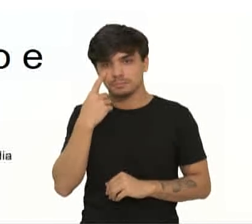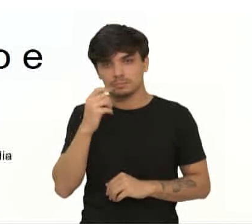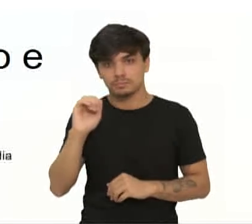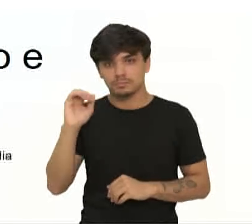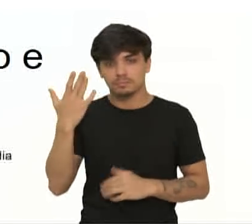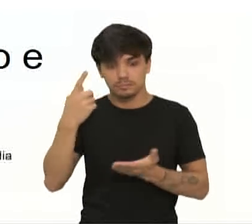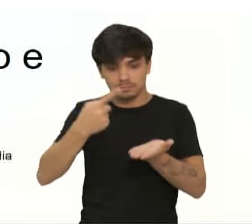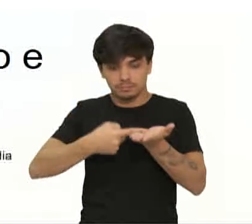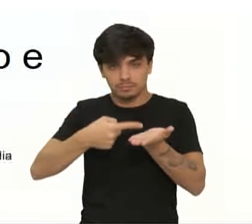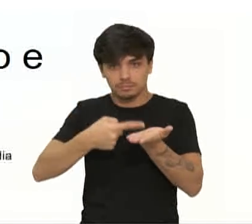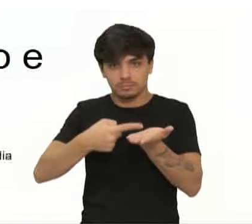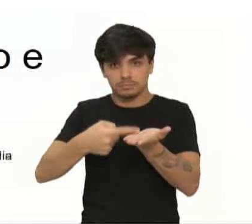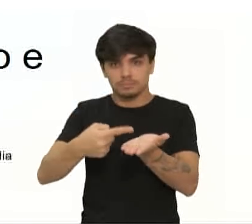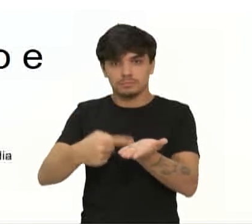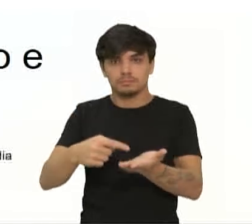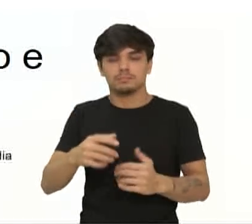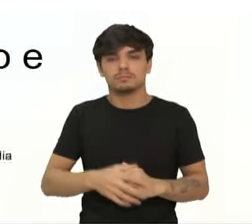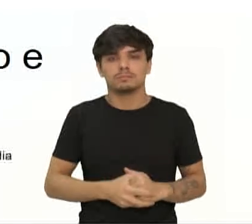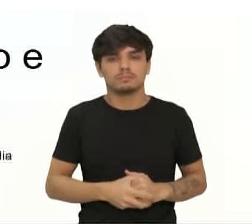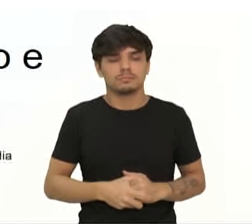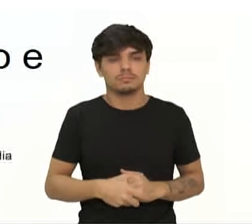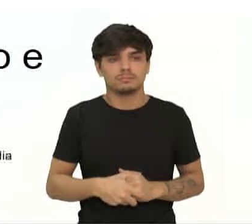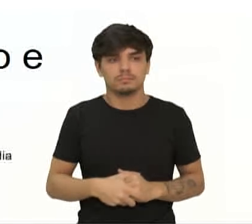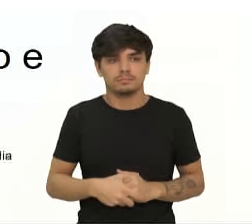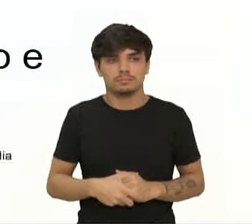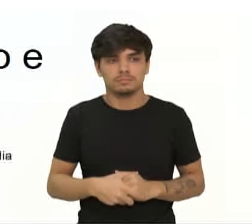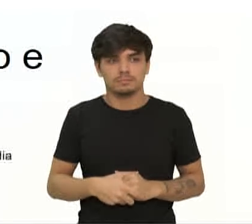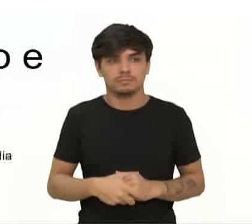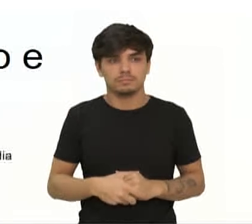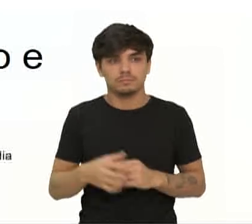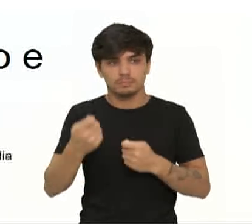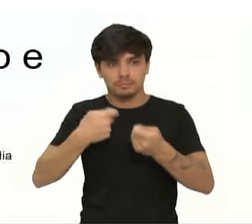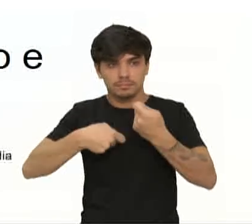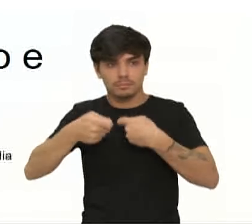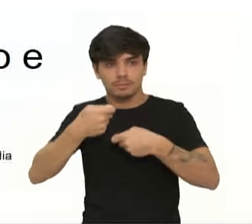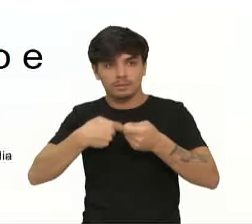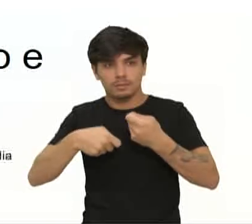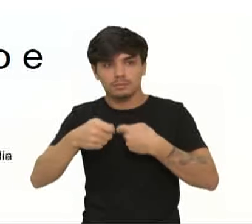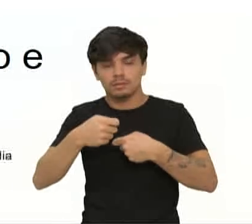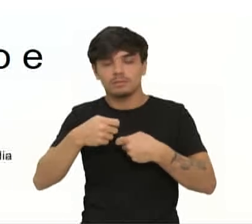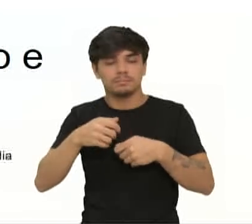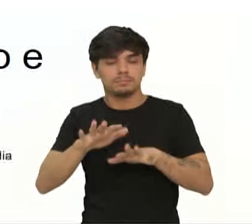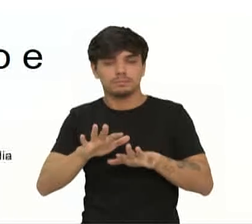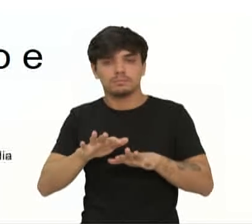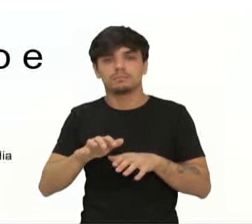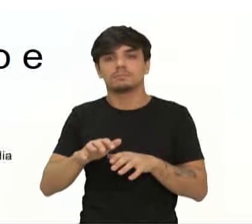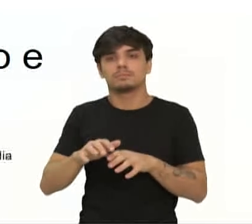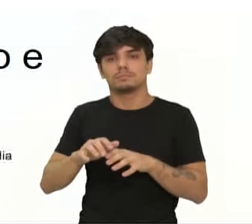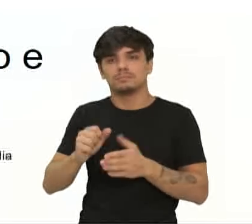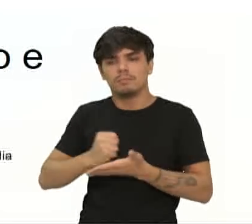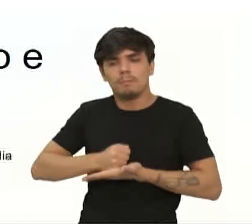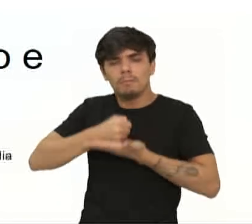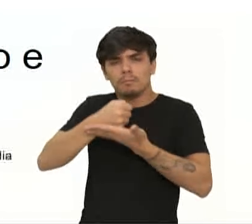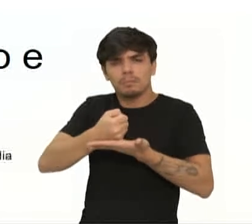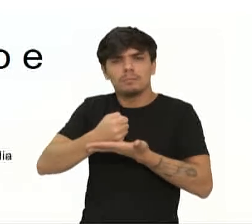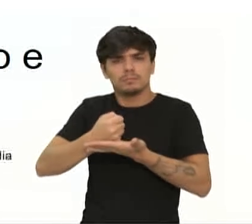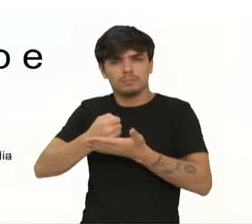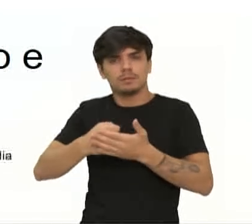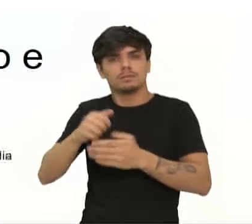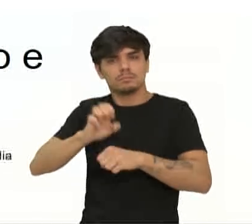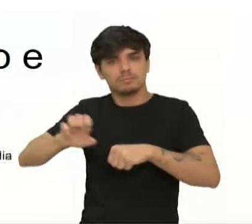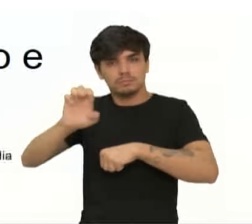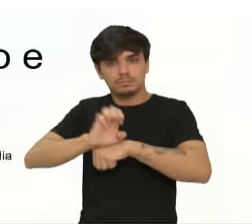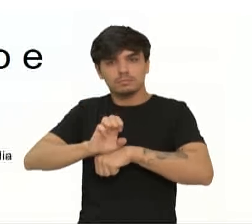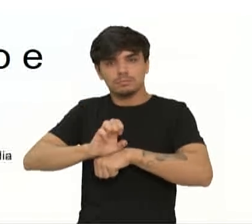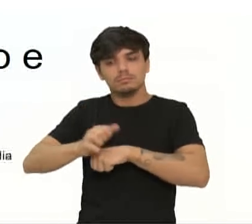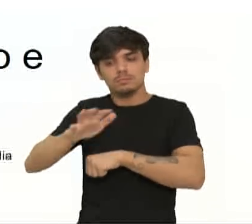do tratado, a autonomia dos estados nacionais, os territórios. Agora, né, era proibido invadir